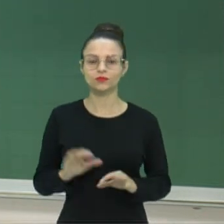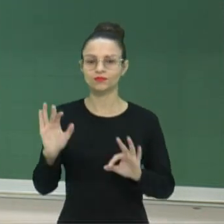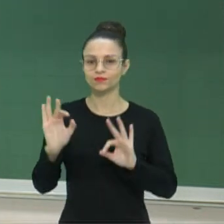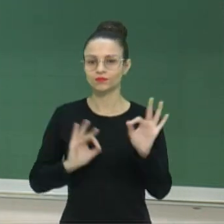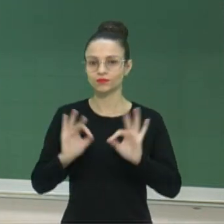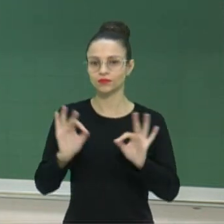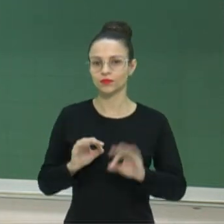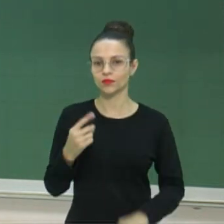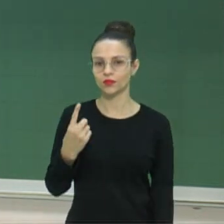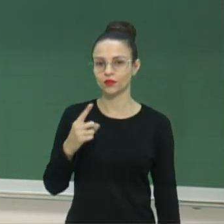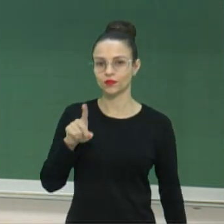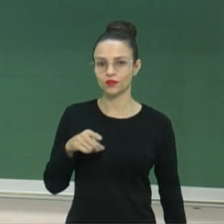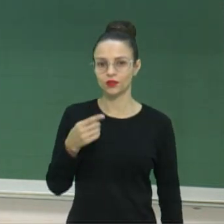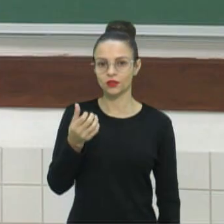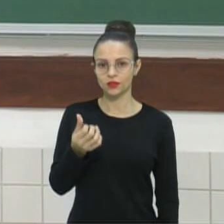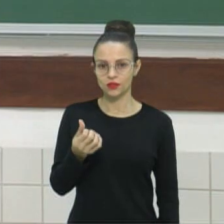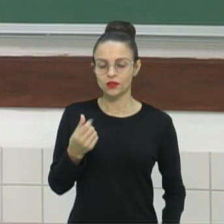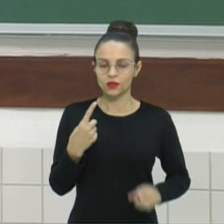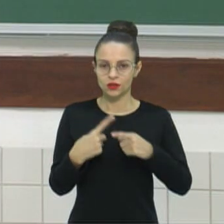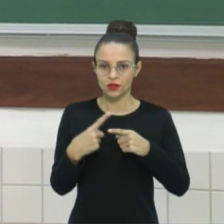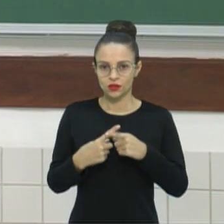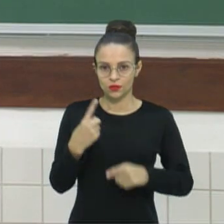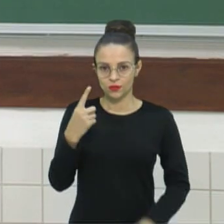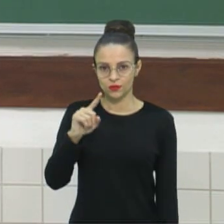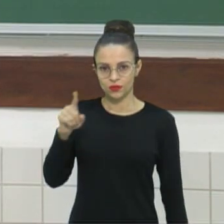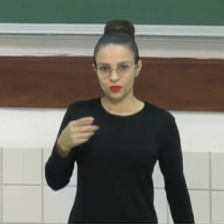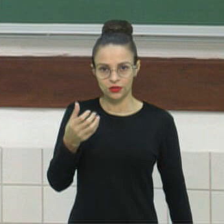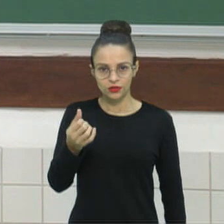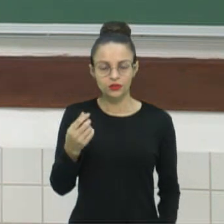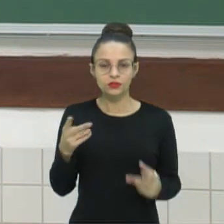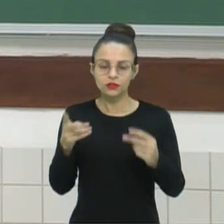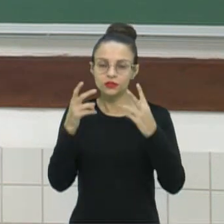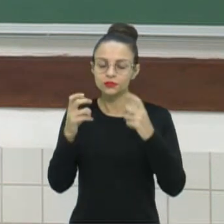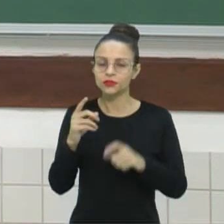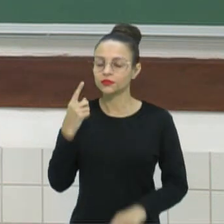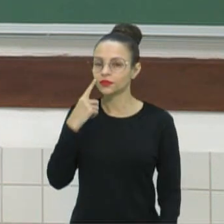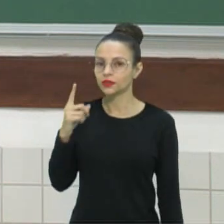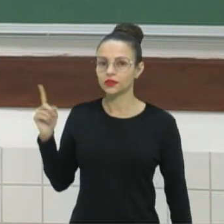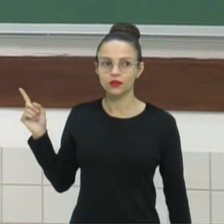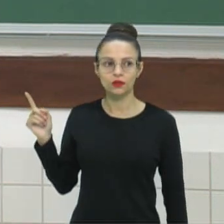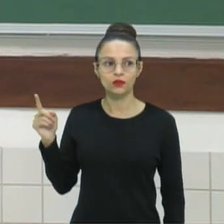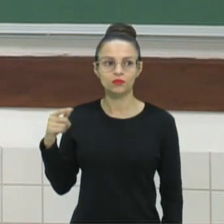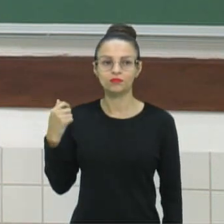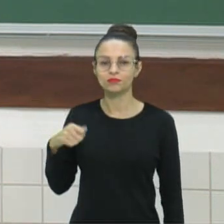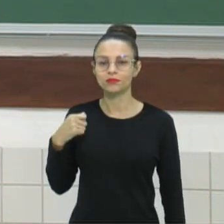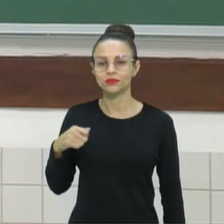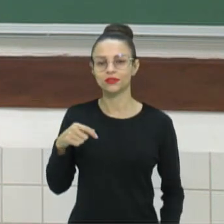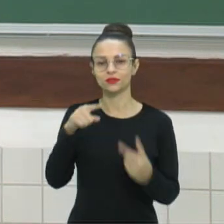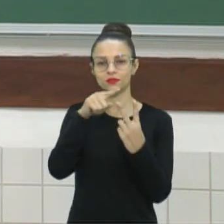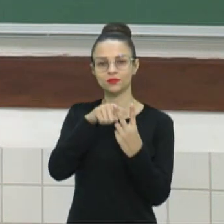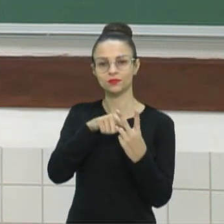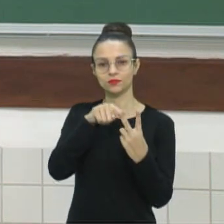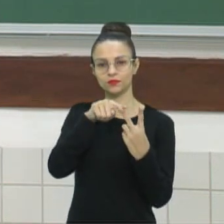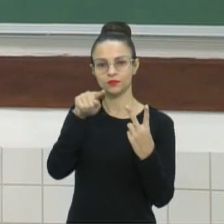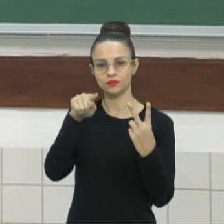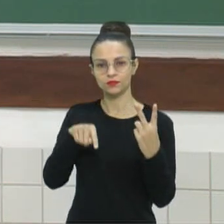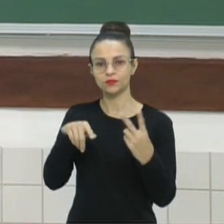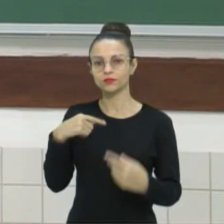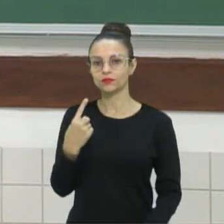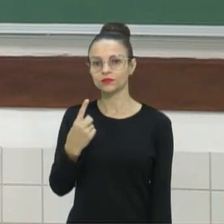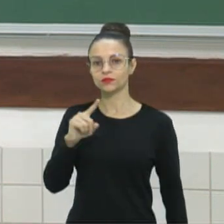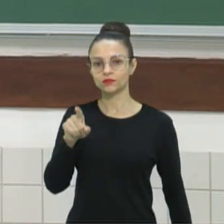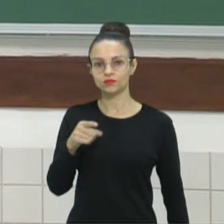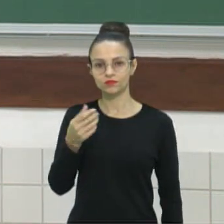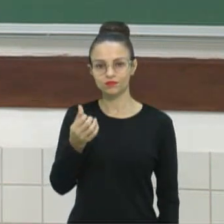arrumada nesse 1,6. Por quê? 1,6, na verdade, se você observar, tem um termo ao quadrado, você vai ter que tirar uma raiz aqui. 1,6 está